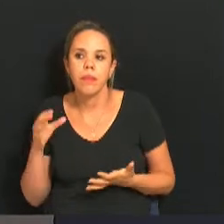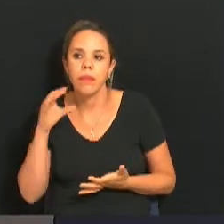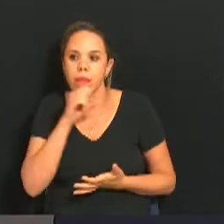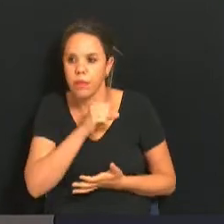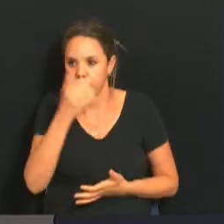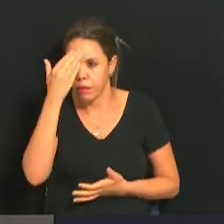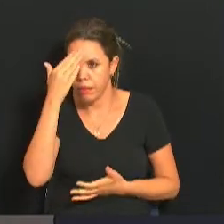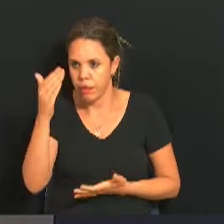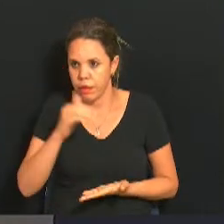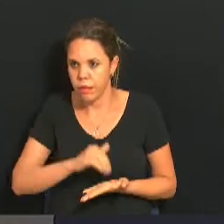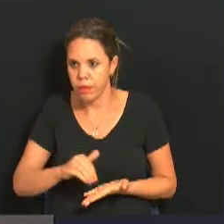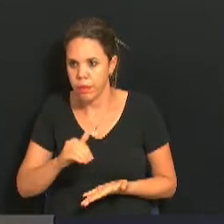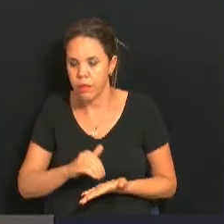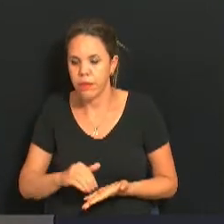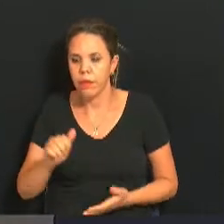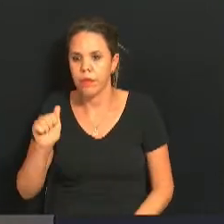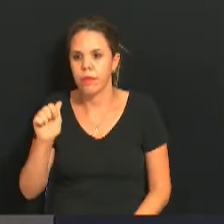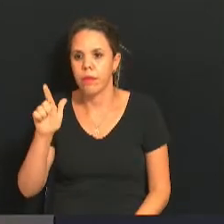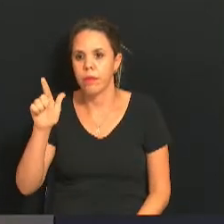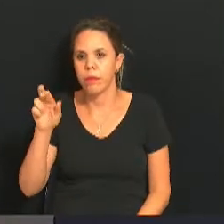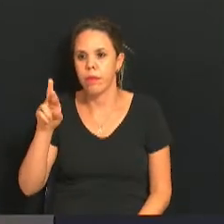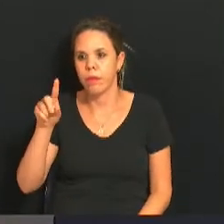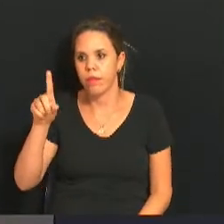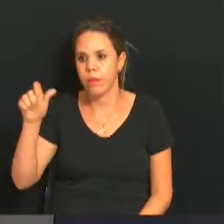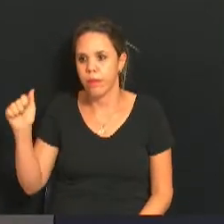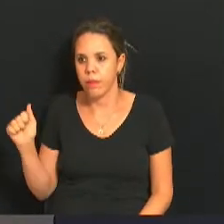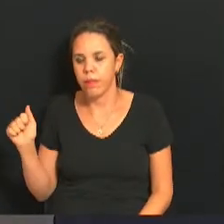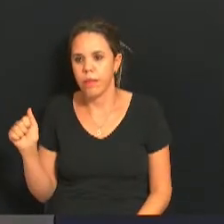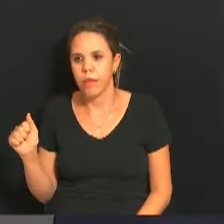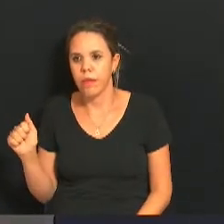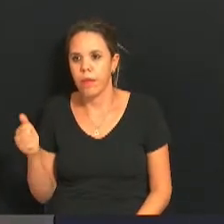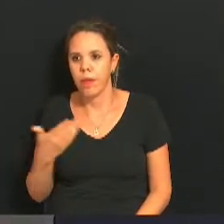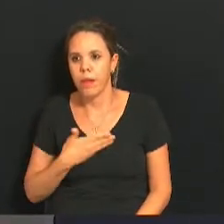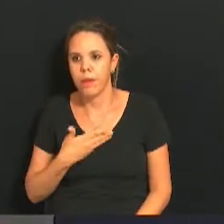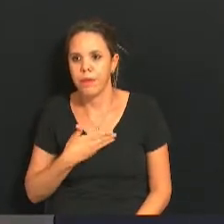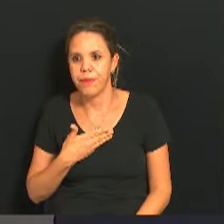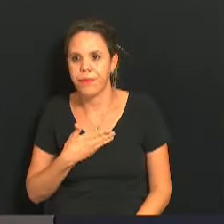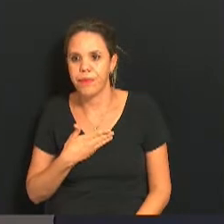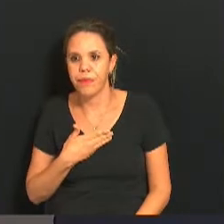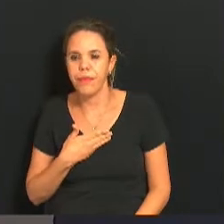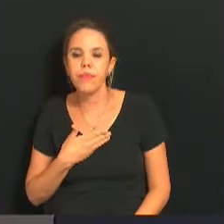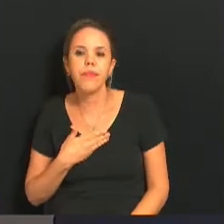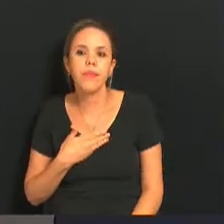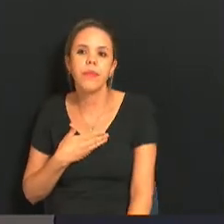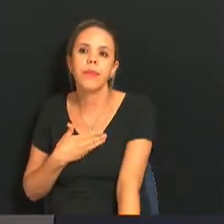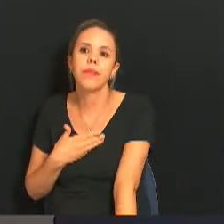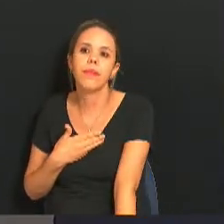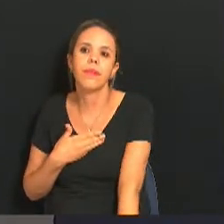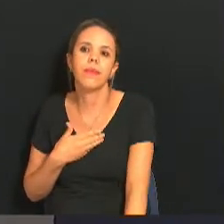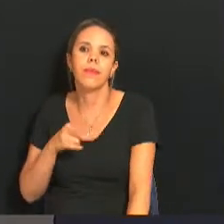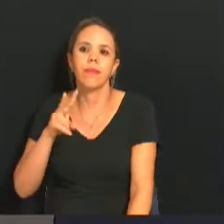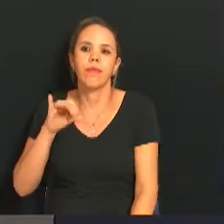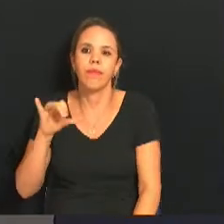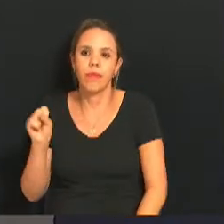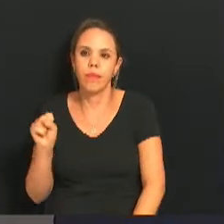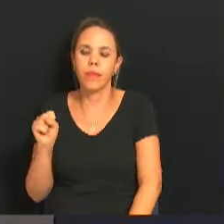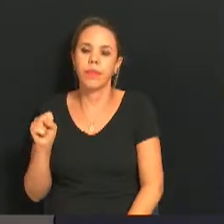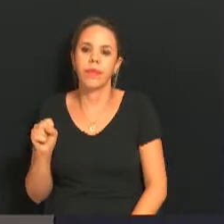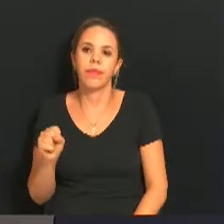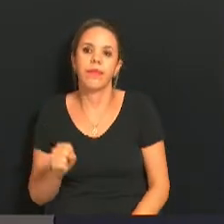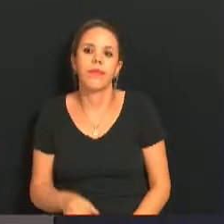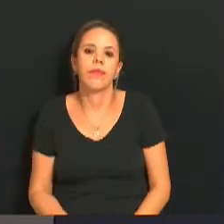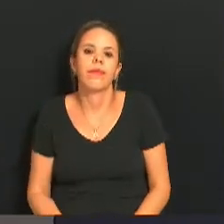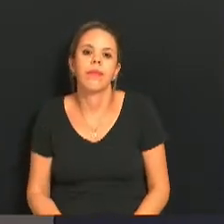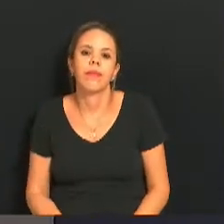agressiva a secretária Alessandra Caprioli o meu amigo Vinicius também